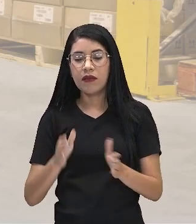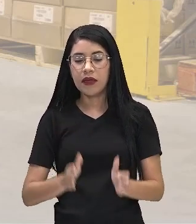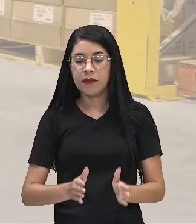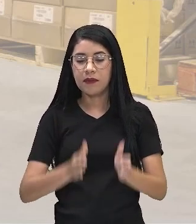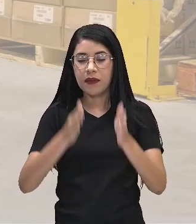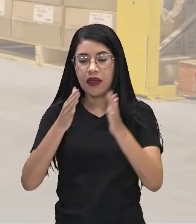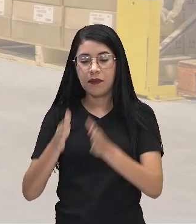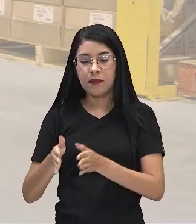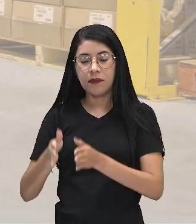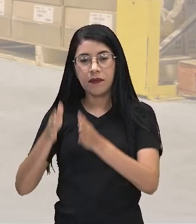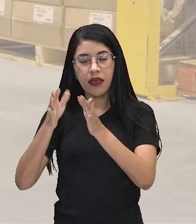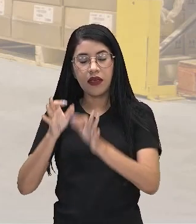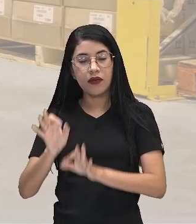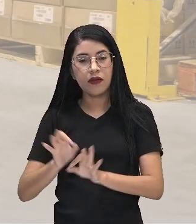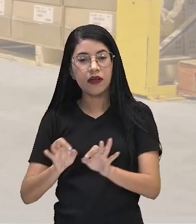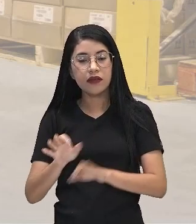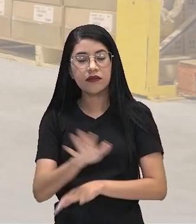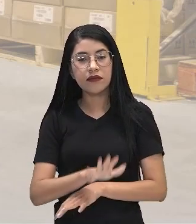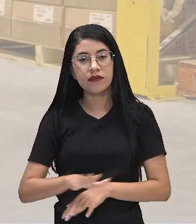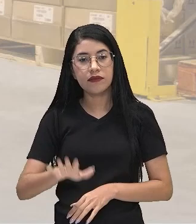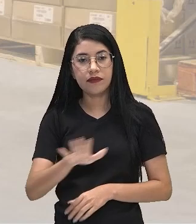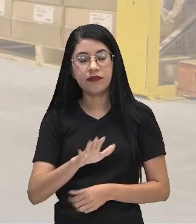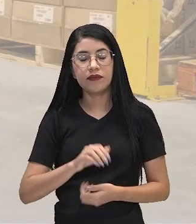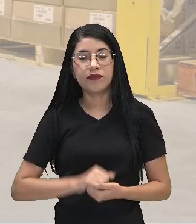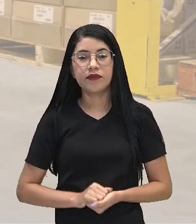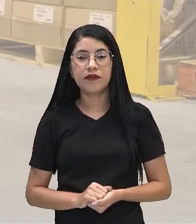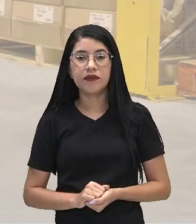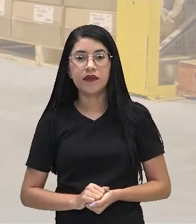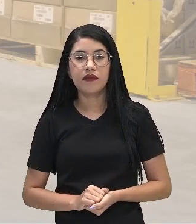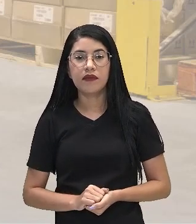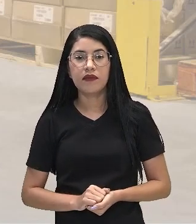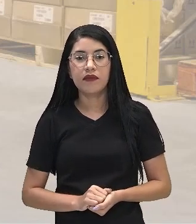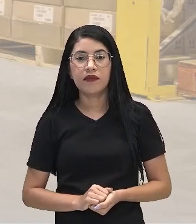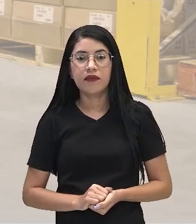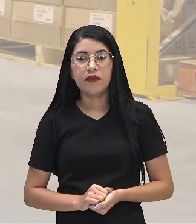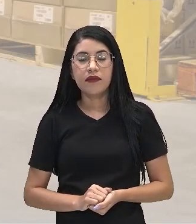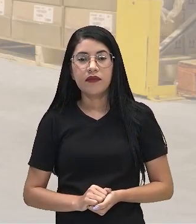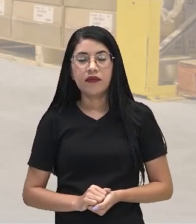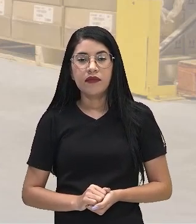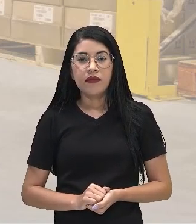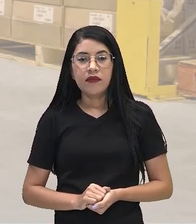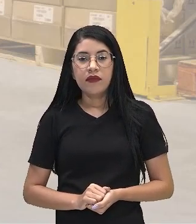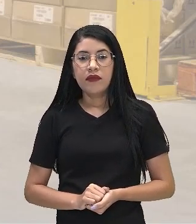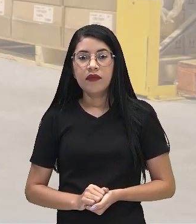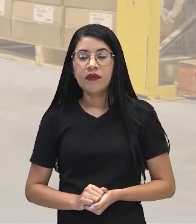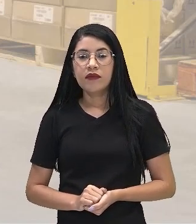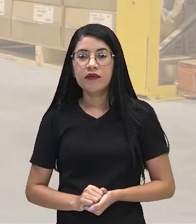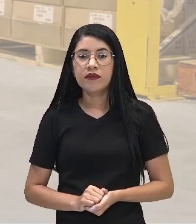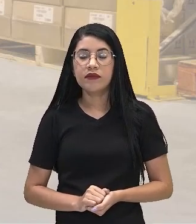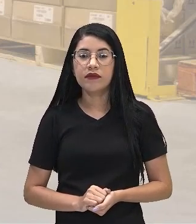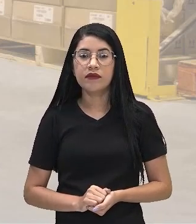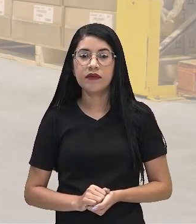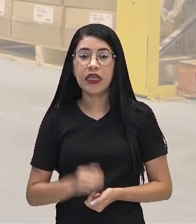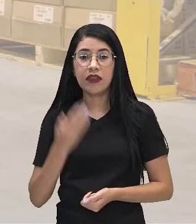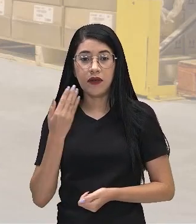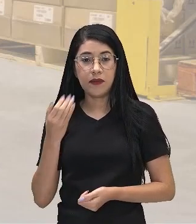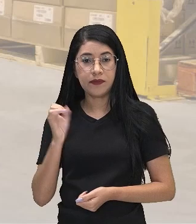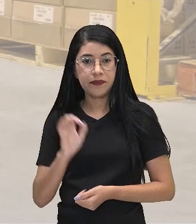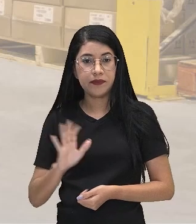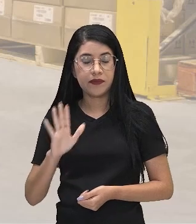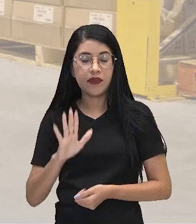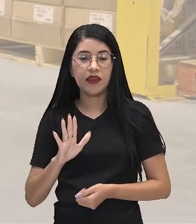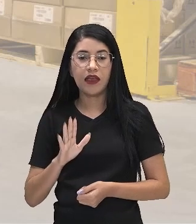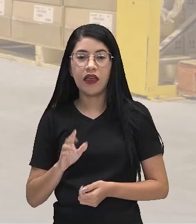preenchimento de espaço, certo? E aí, na representação aqui que vocês estão vendo da